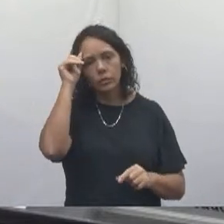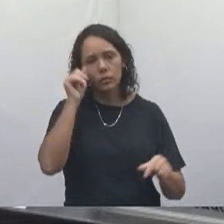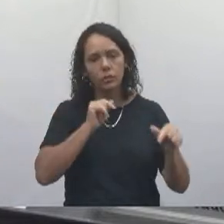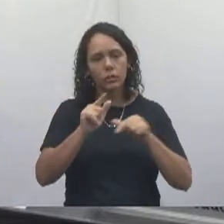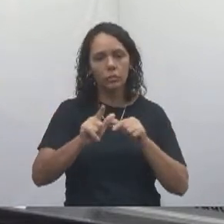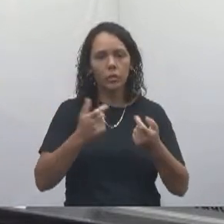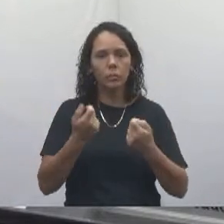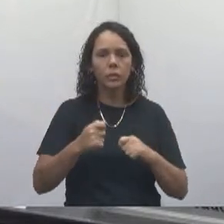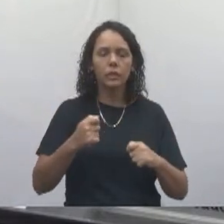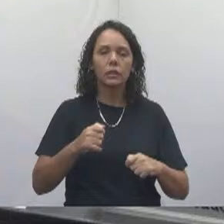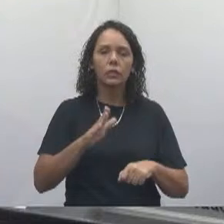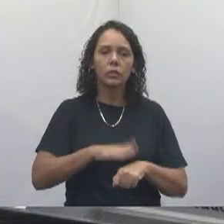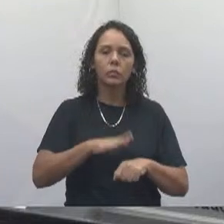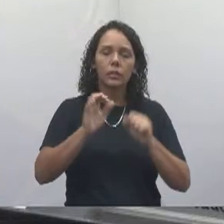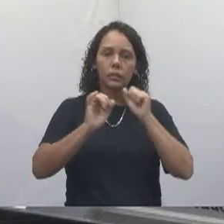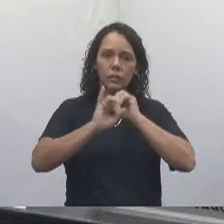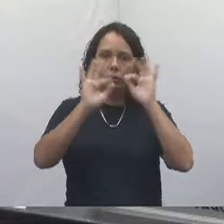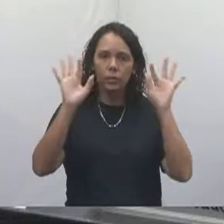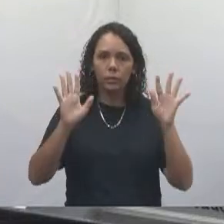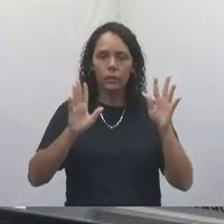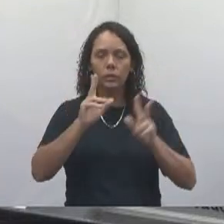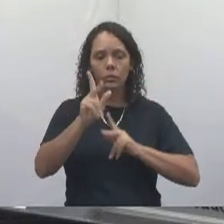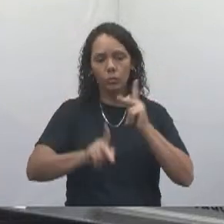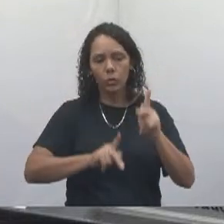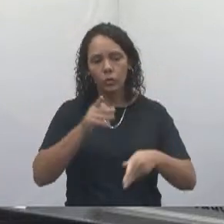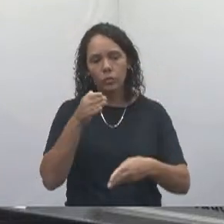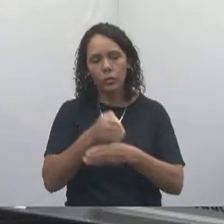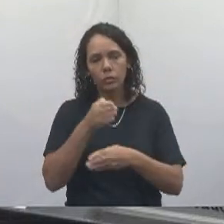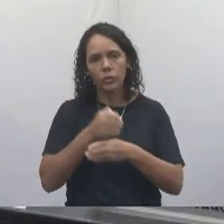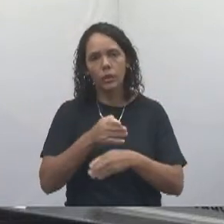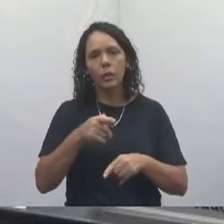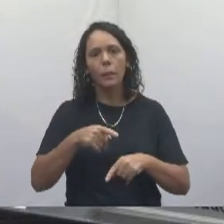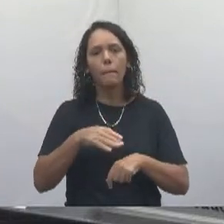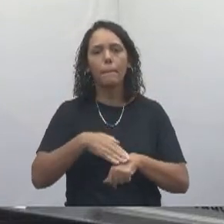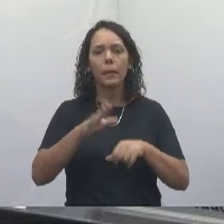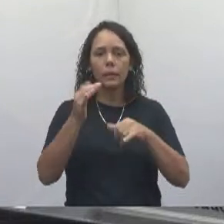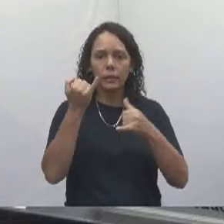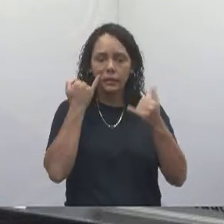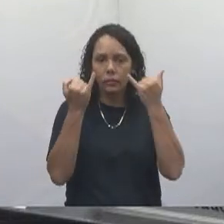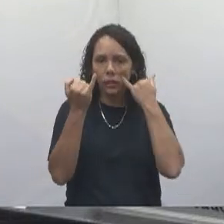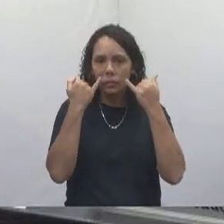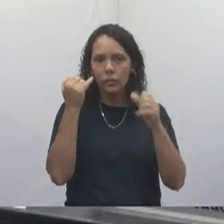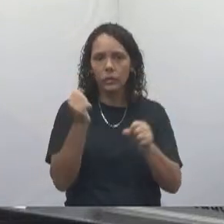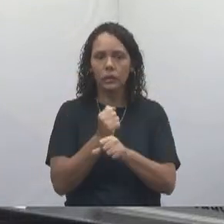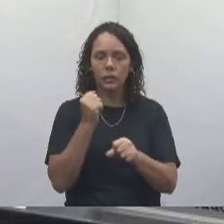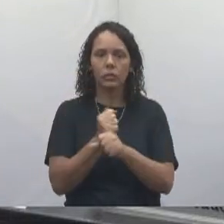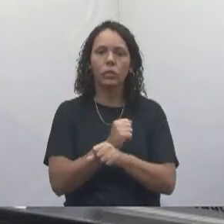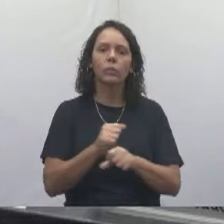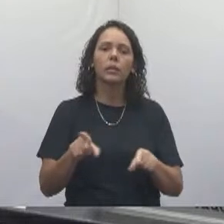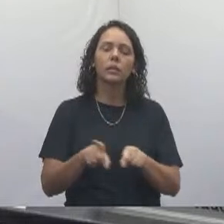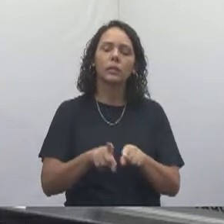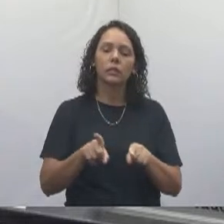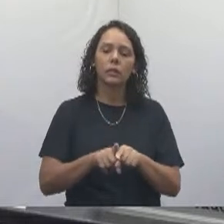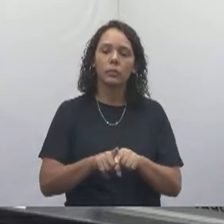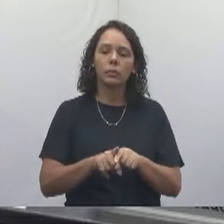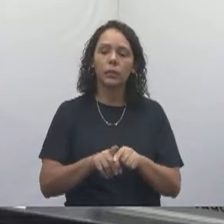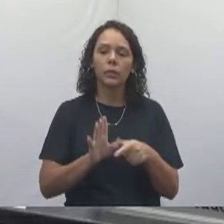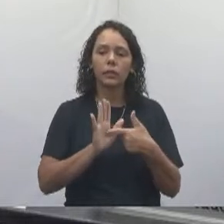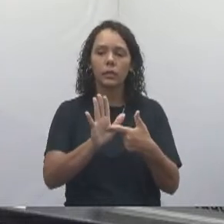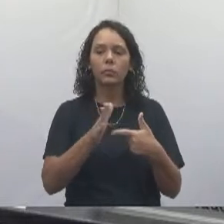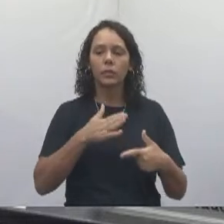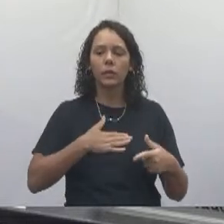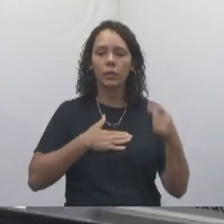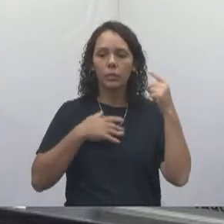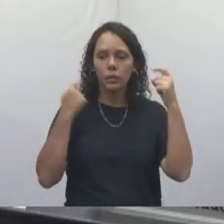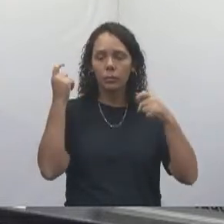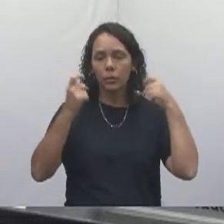popular, de mais informações com relação às obras públicas, e fica aqui registrado a minha preocupação. As